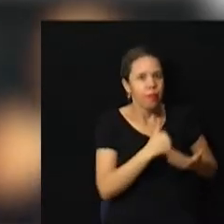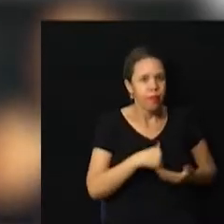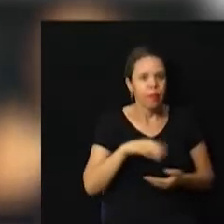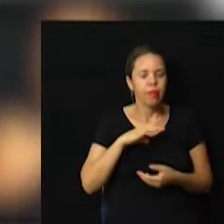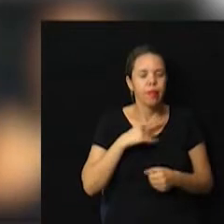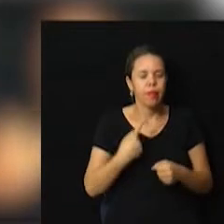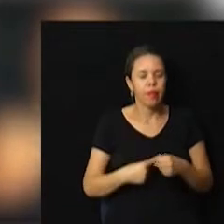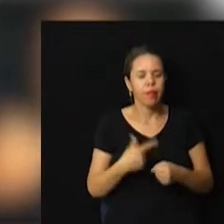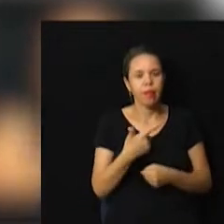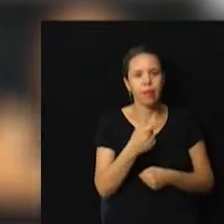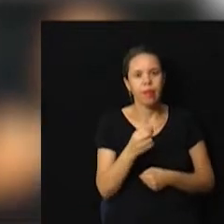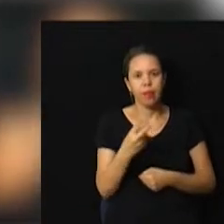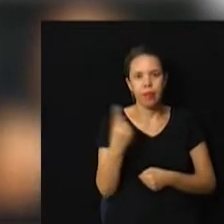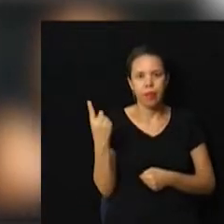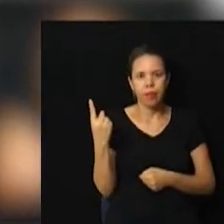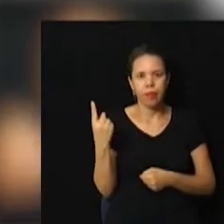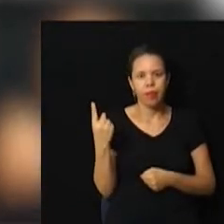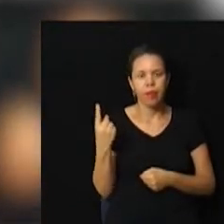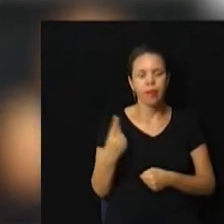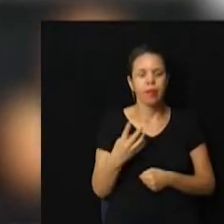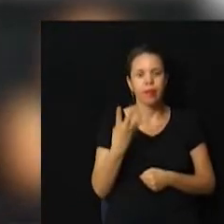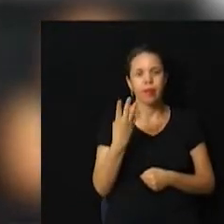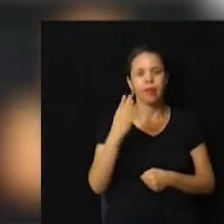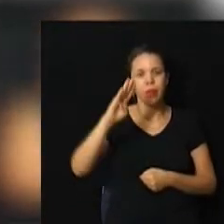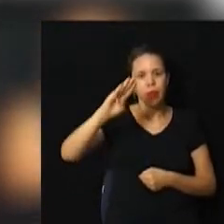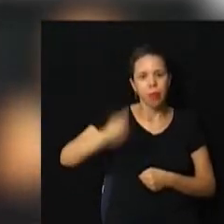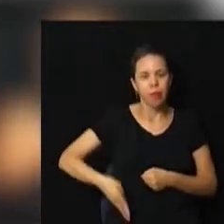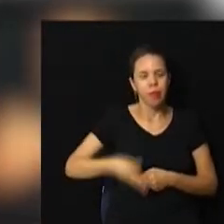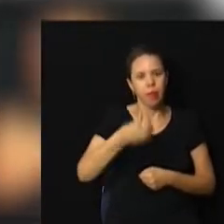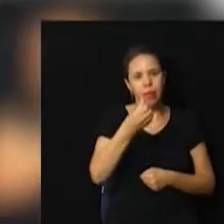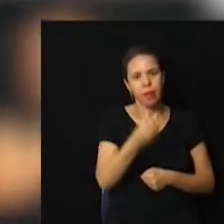no município em 2021 de